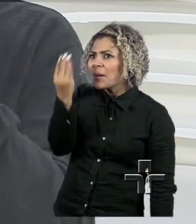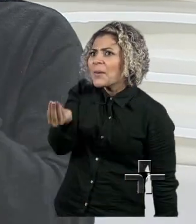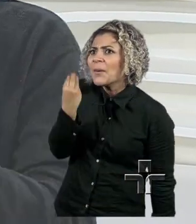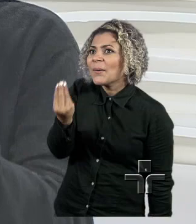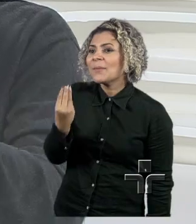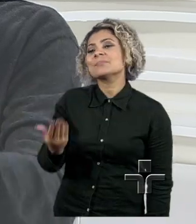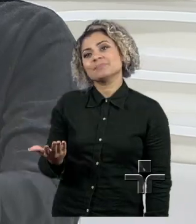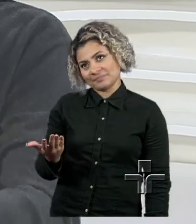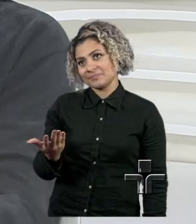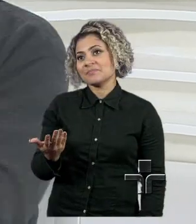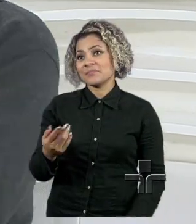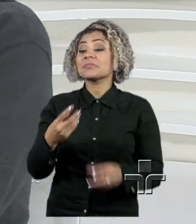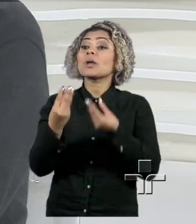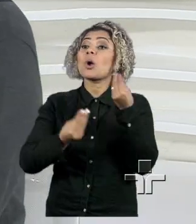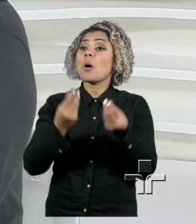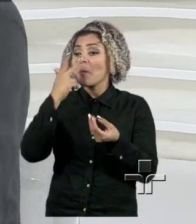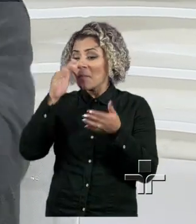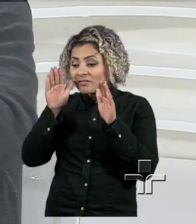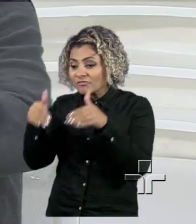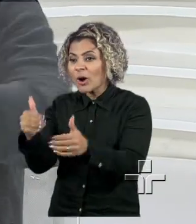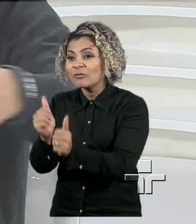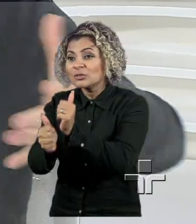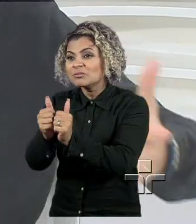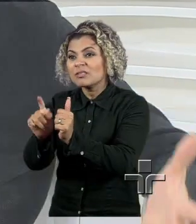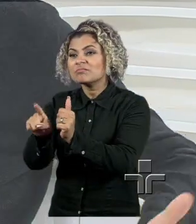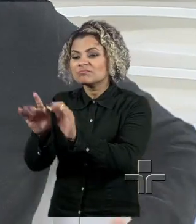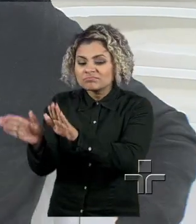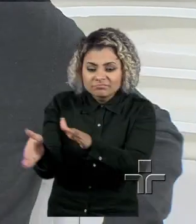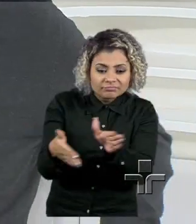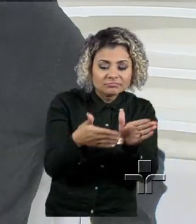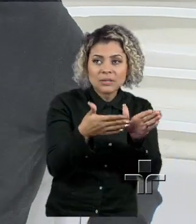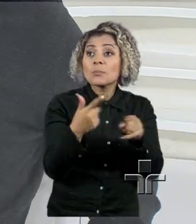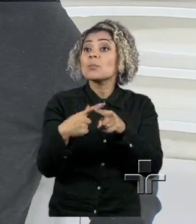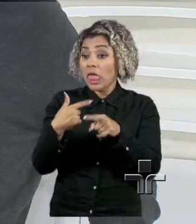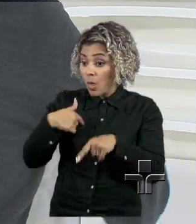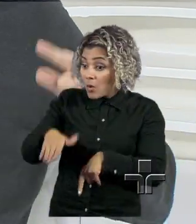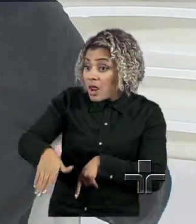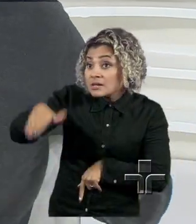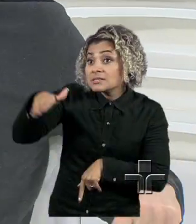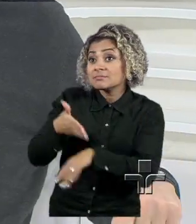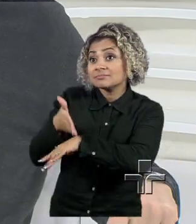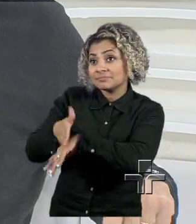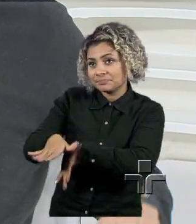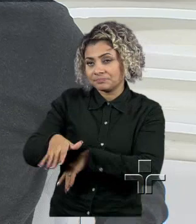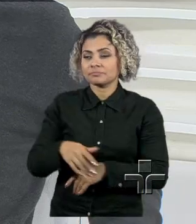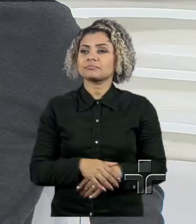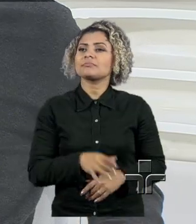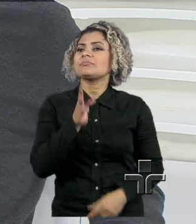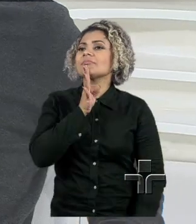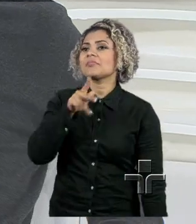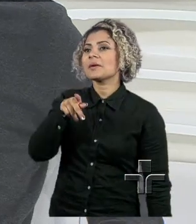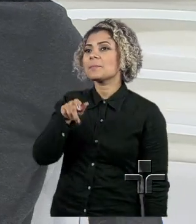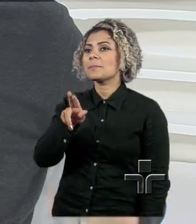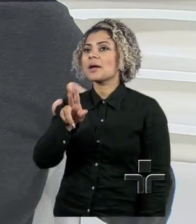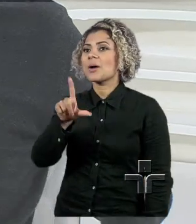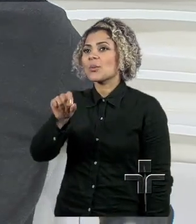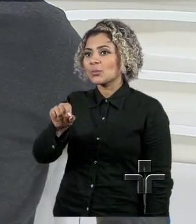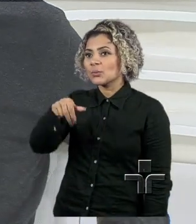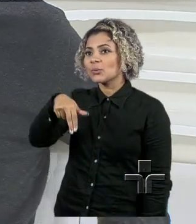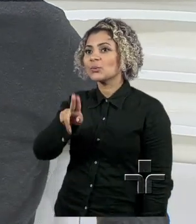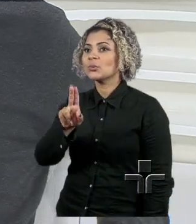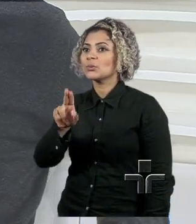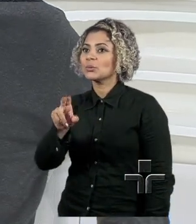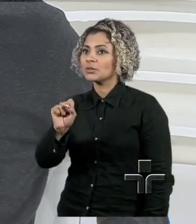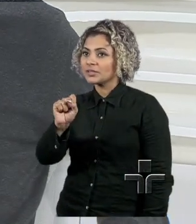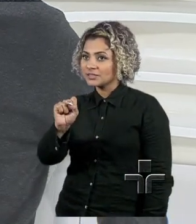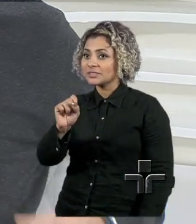quando que eu deixei de gostar de futebol, visto que eu fui criado nesse meio? Quando o Paulo Nunes, ele jogava no